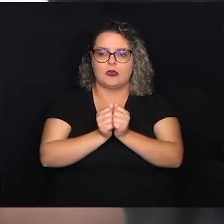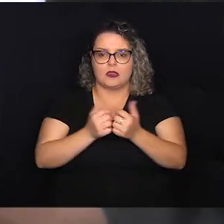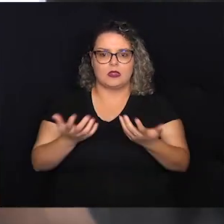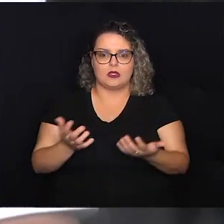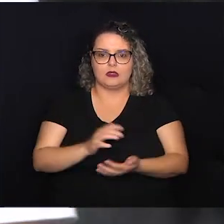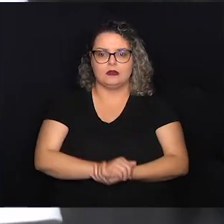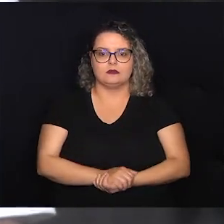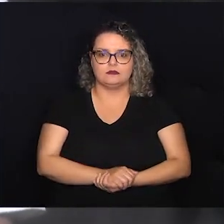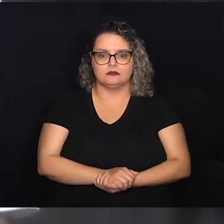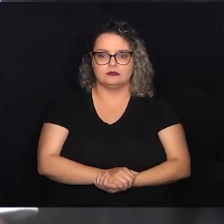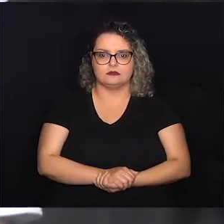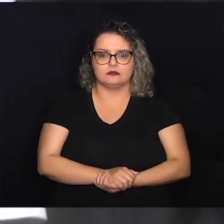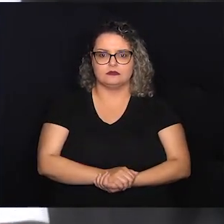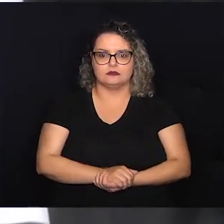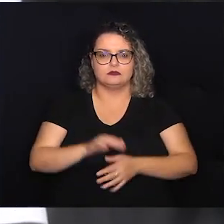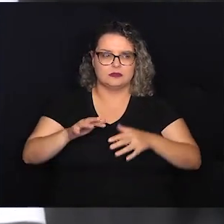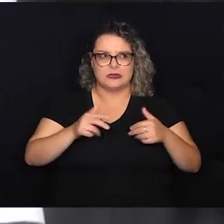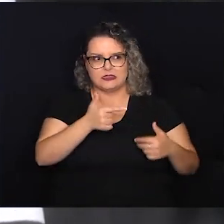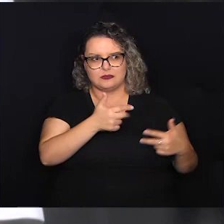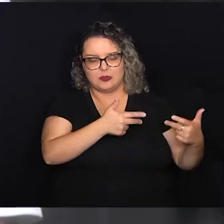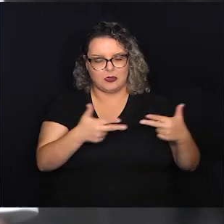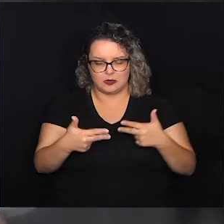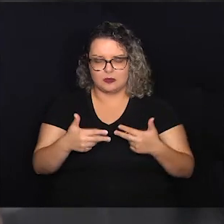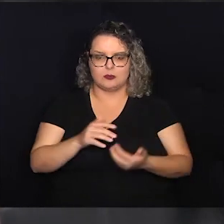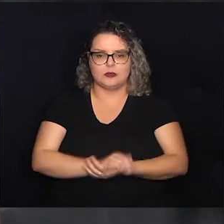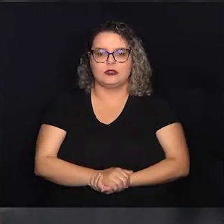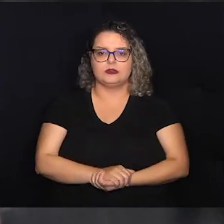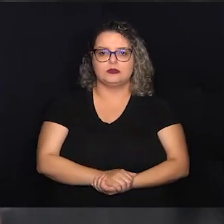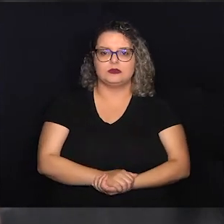Seguindo essa sequência, que às vezes pode não ter uma cronologia,